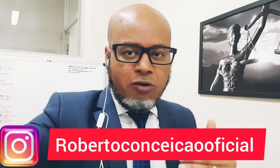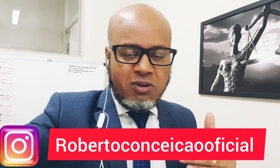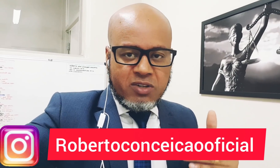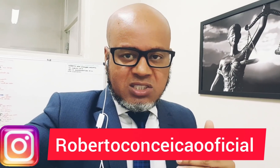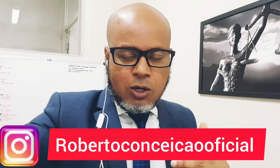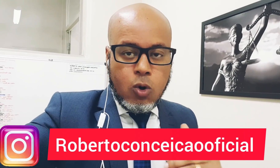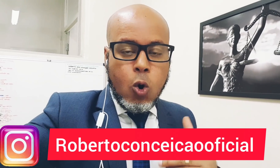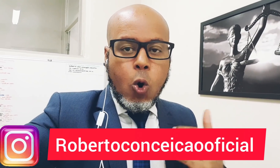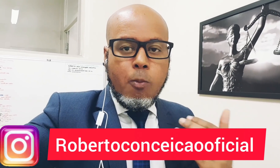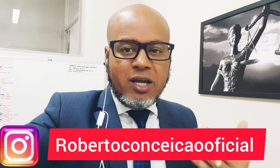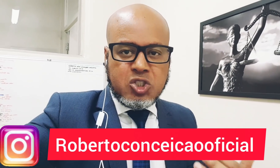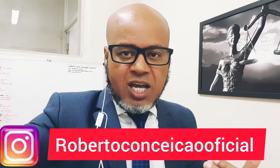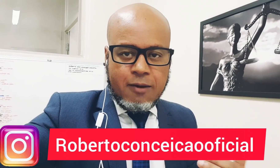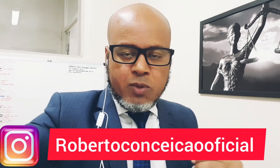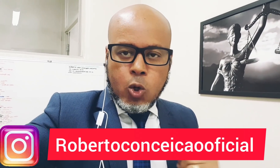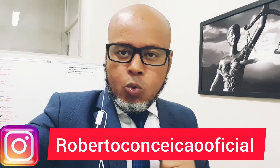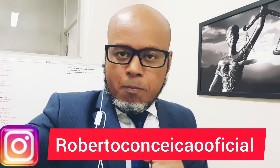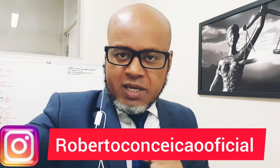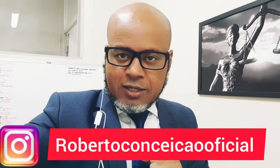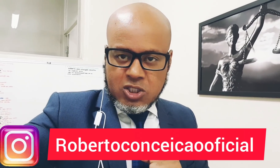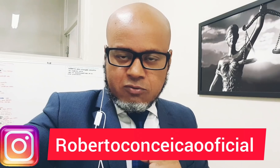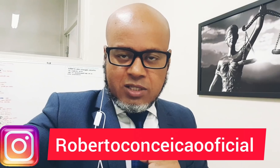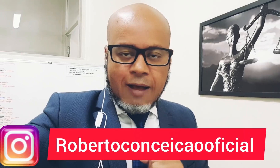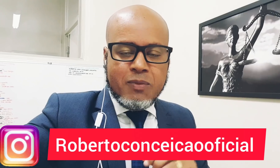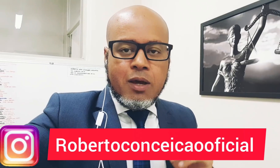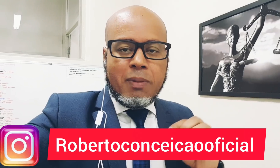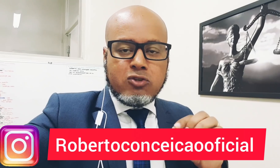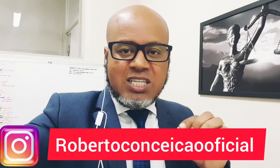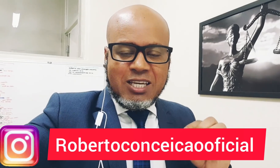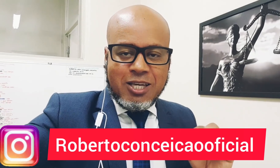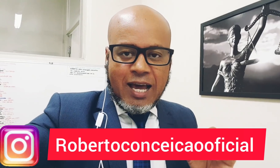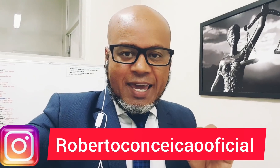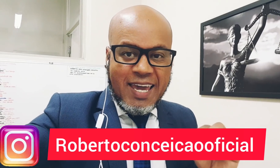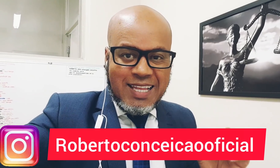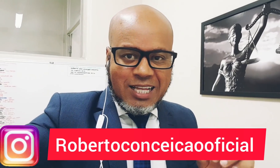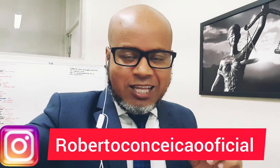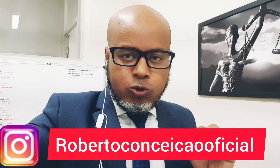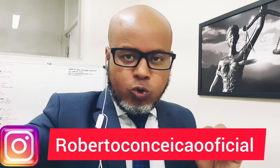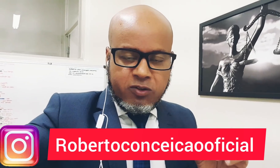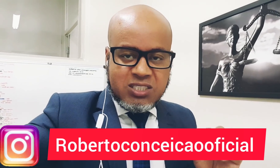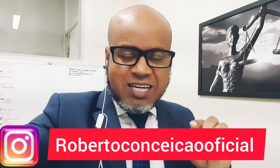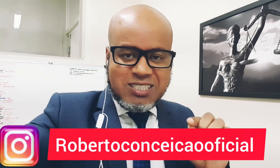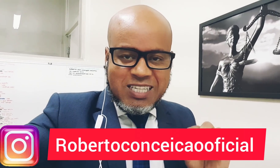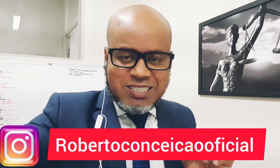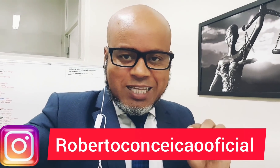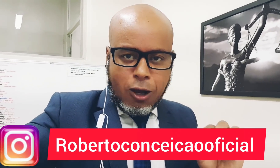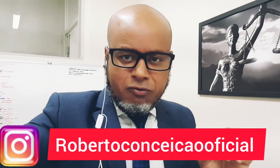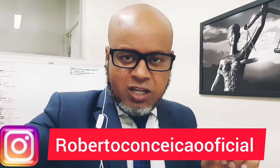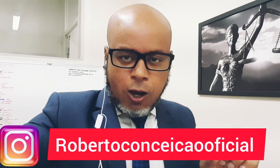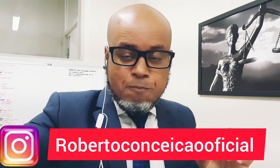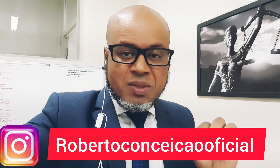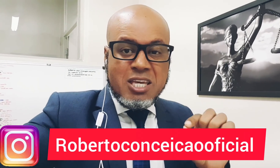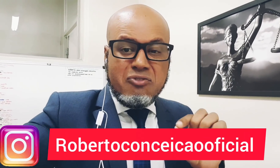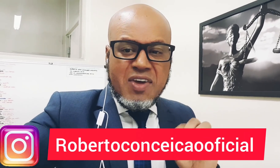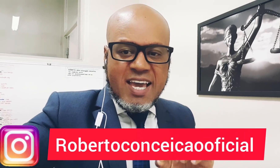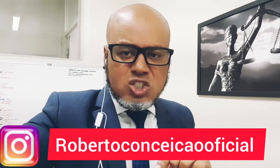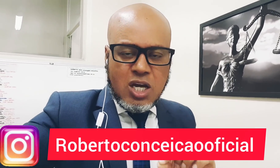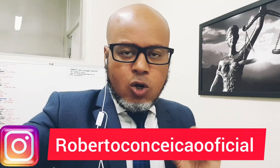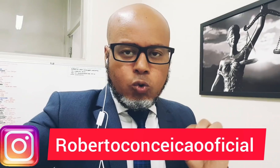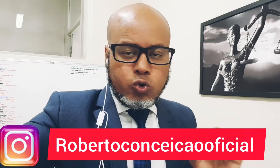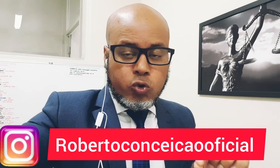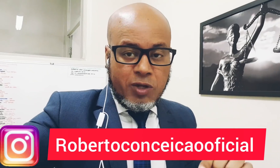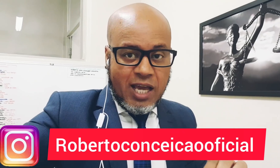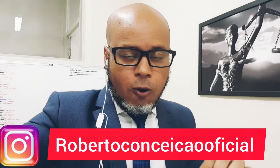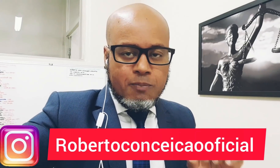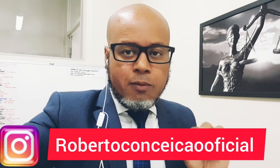a nova versão ou baixar o aplicativo, tá? Para você que ainda tem dúvidas, assista até o final e